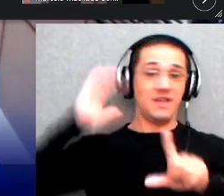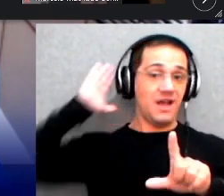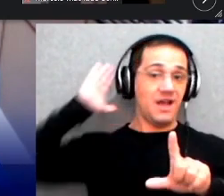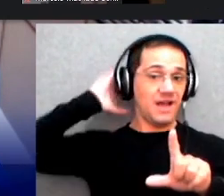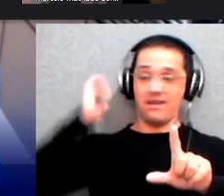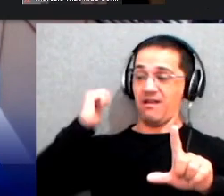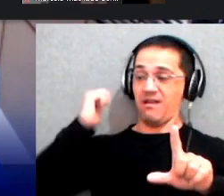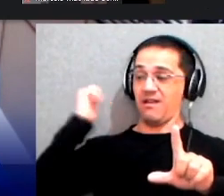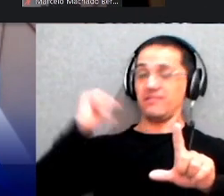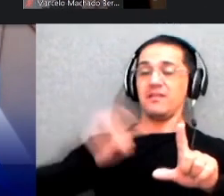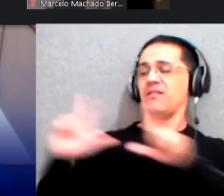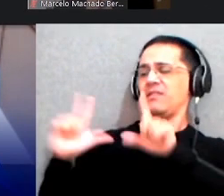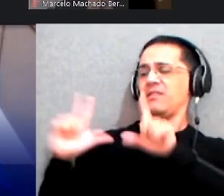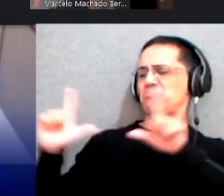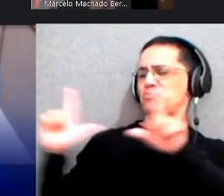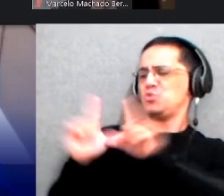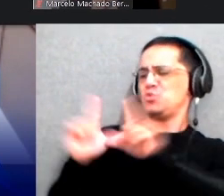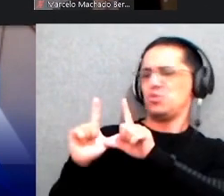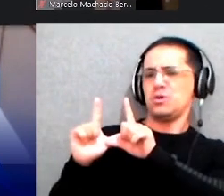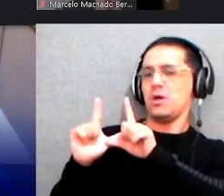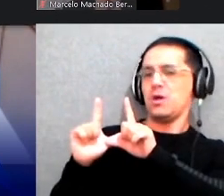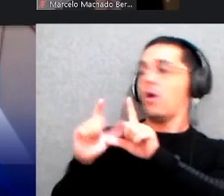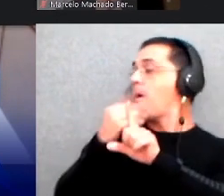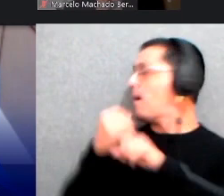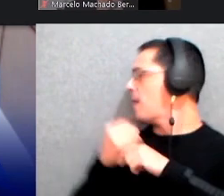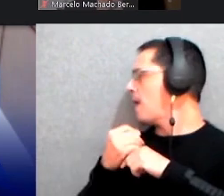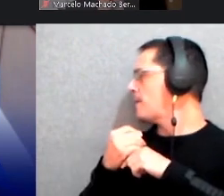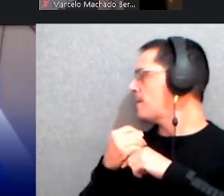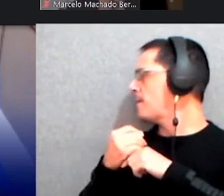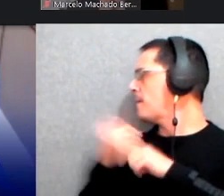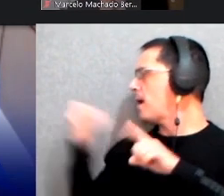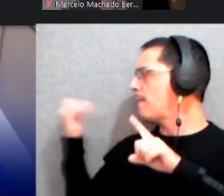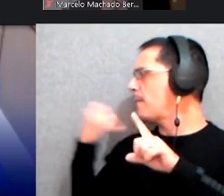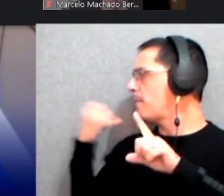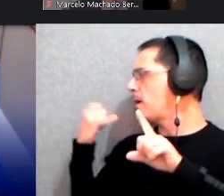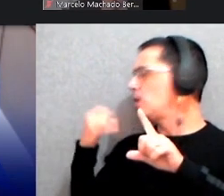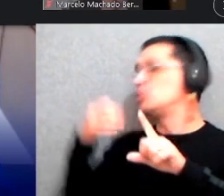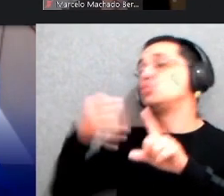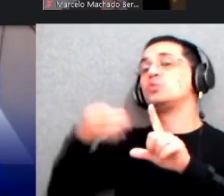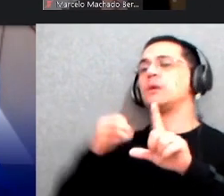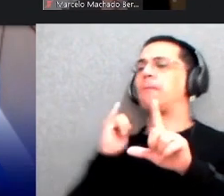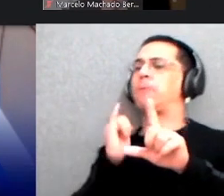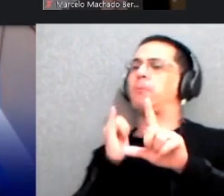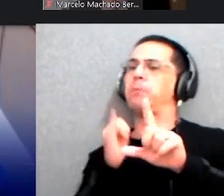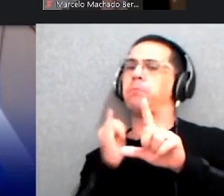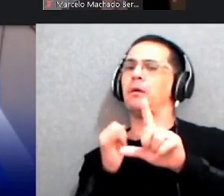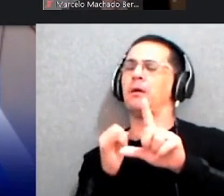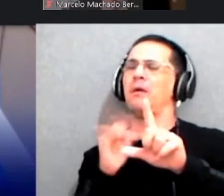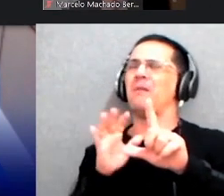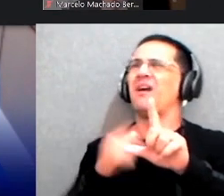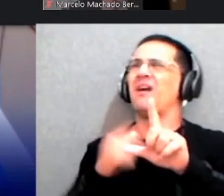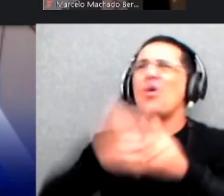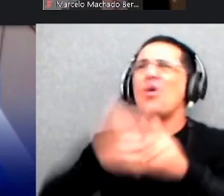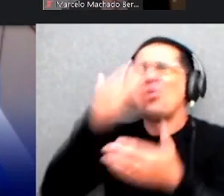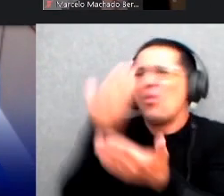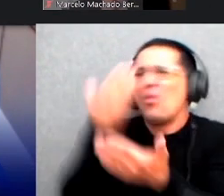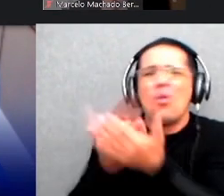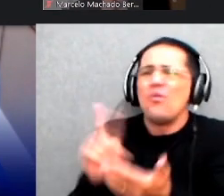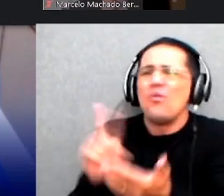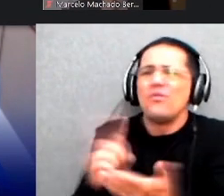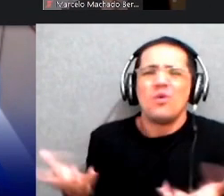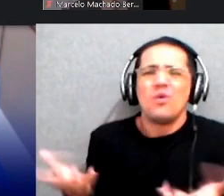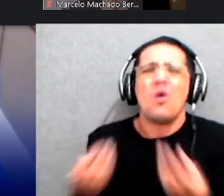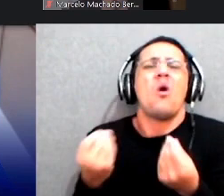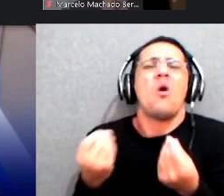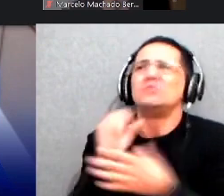eu não conseguia ver quem estava falando. Eu não conseguia ouvir com qualidade. Eu não conseguia saber que aquela pessoa era aquela pessoa. Como assegurar a